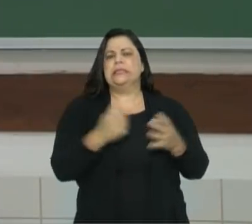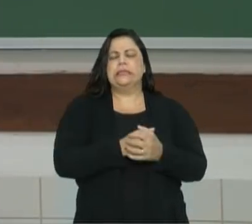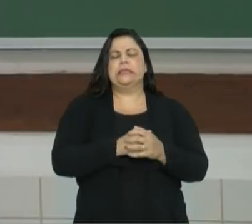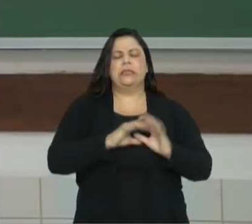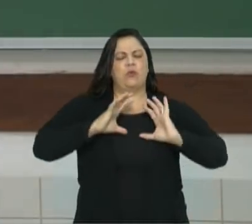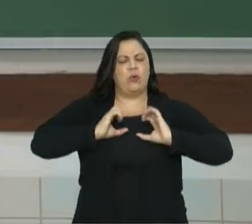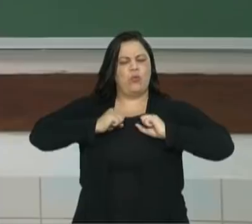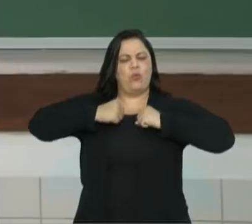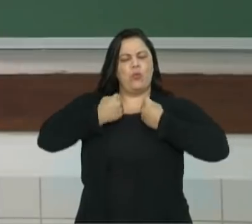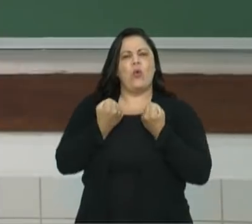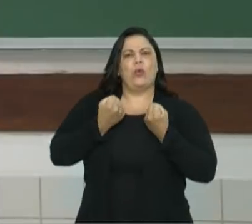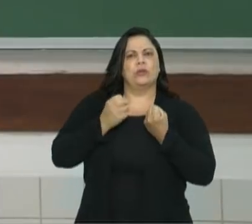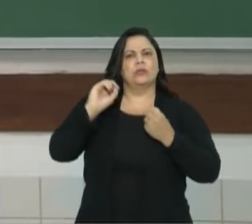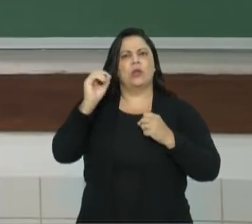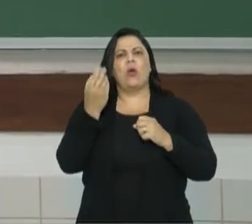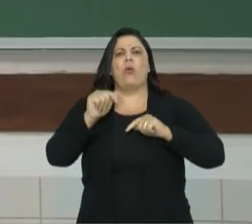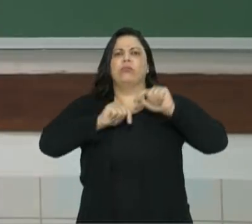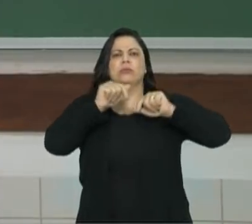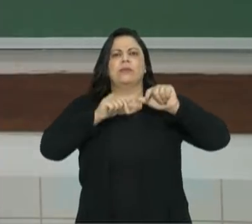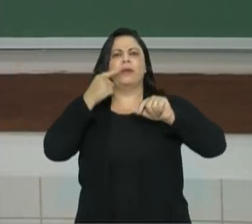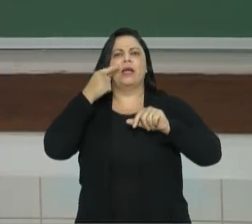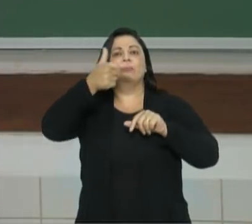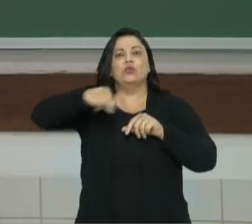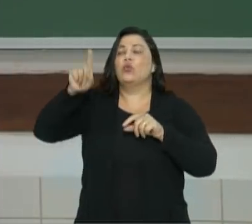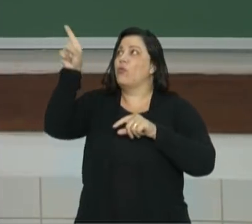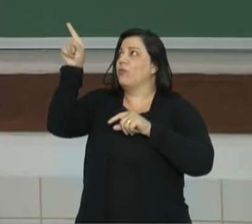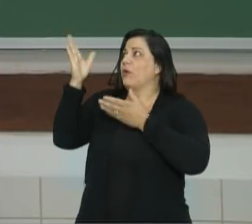de trabalho? Vamos repetir?